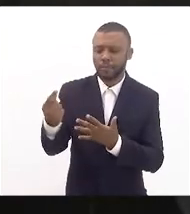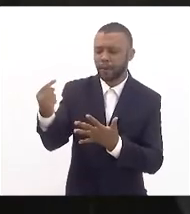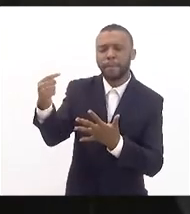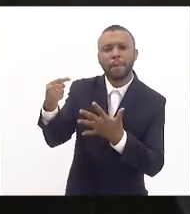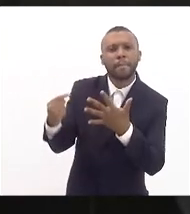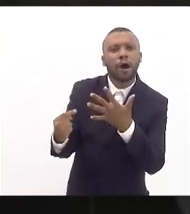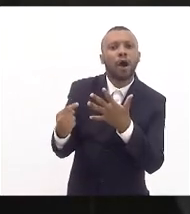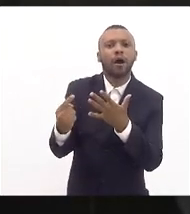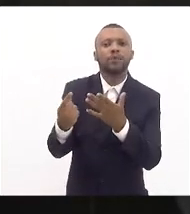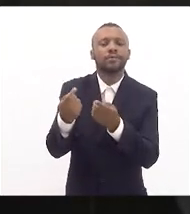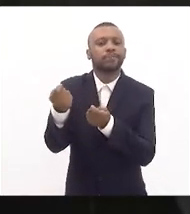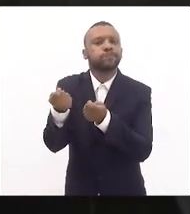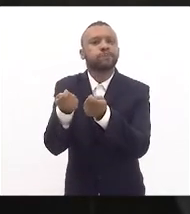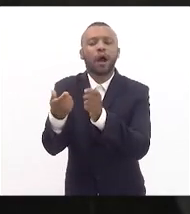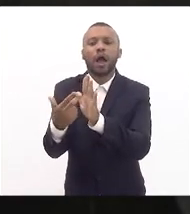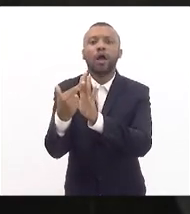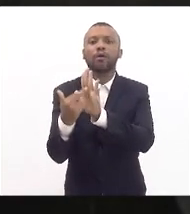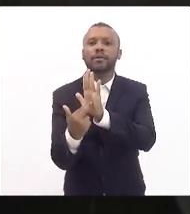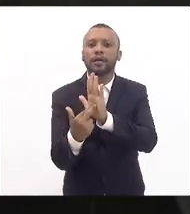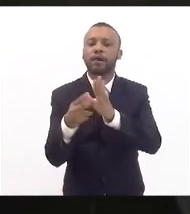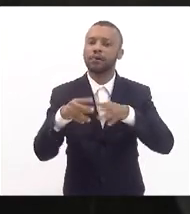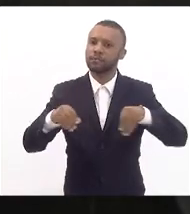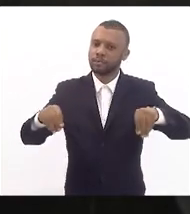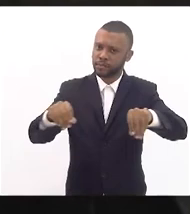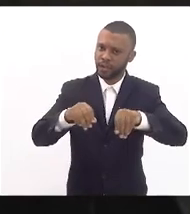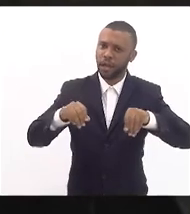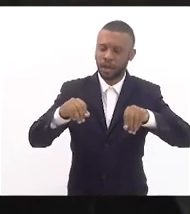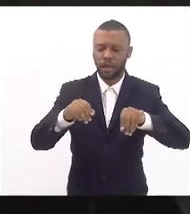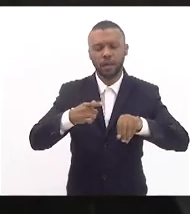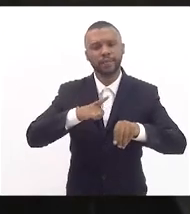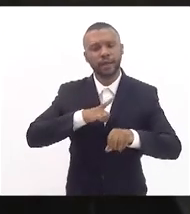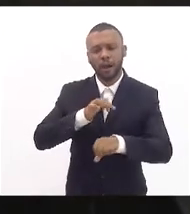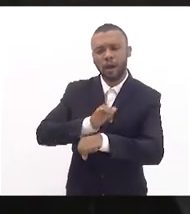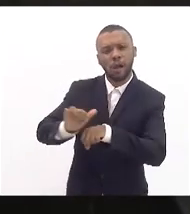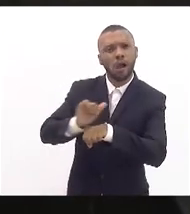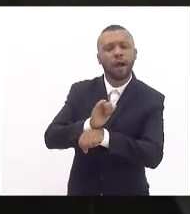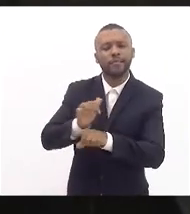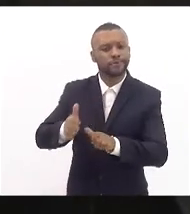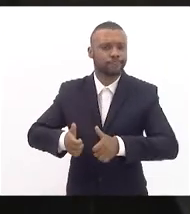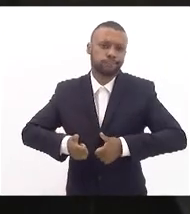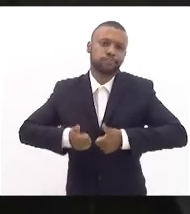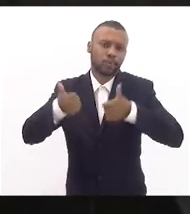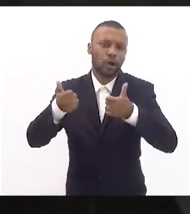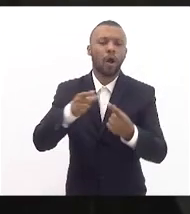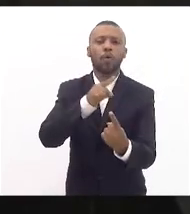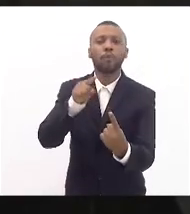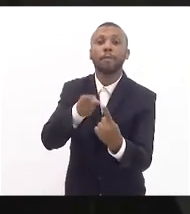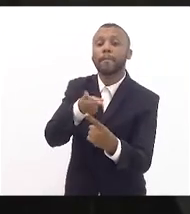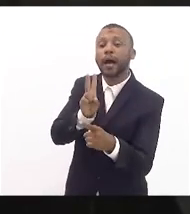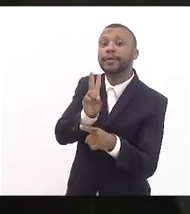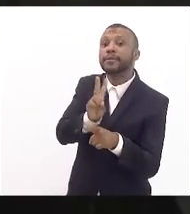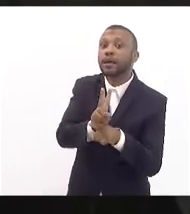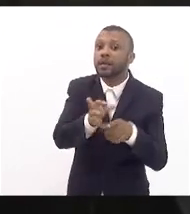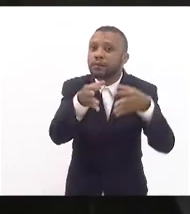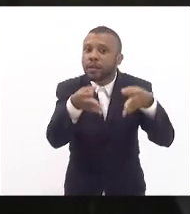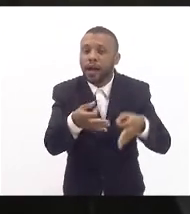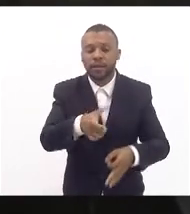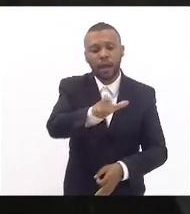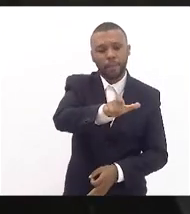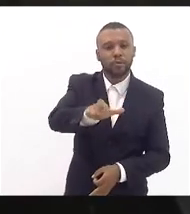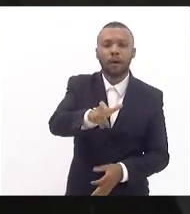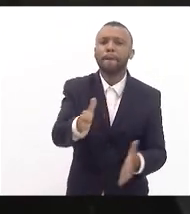de regularização fundiárias se dêem da melhor maneira possível para atender, de fato, aqueles que